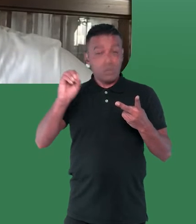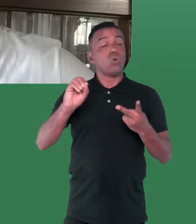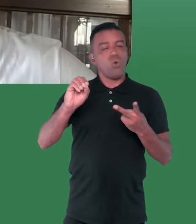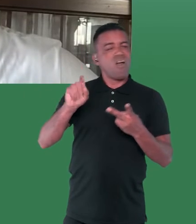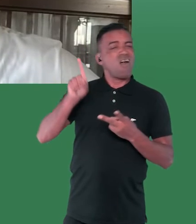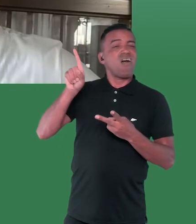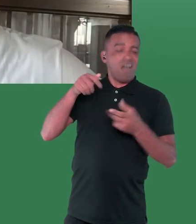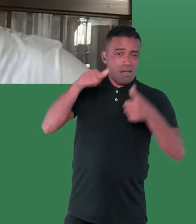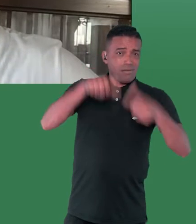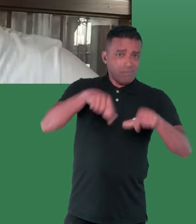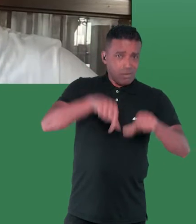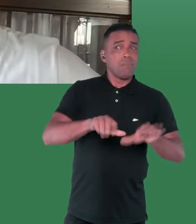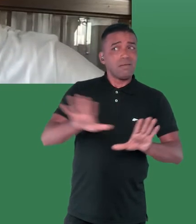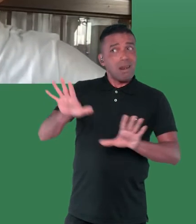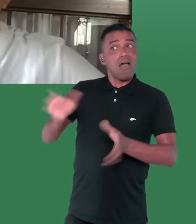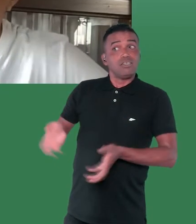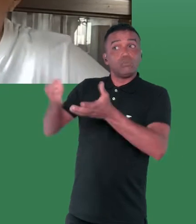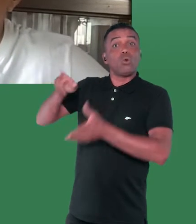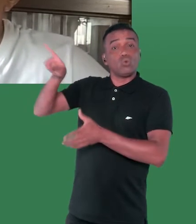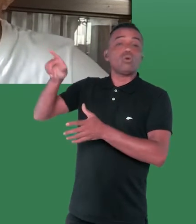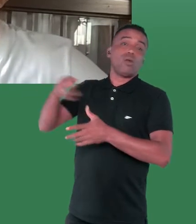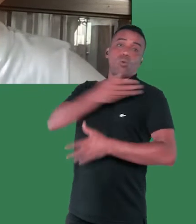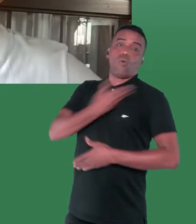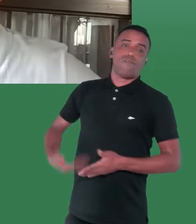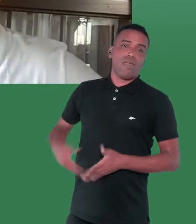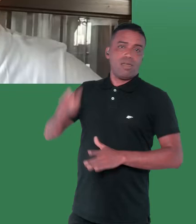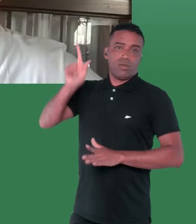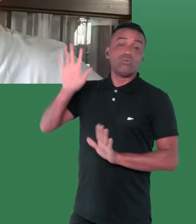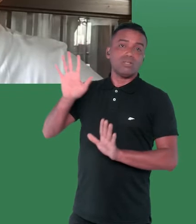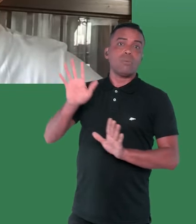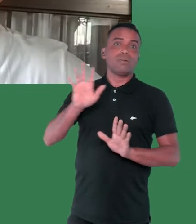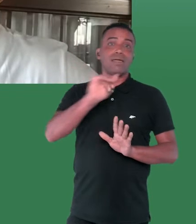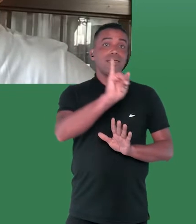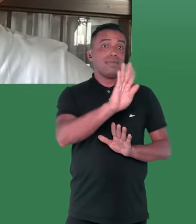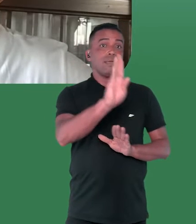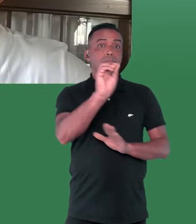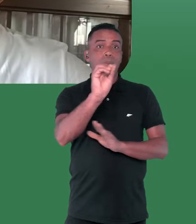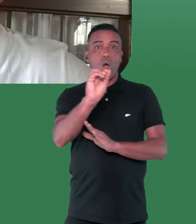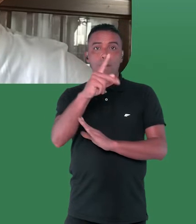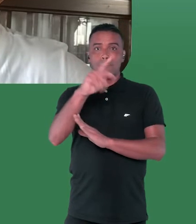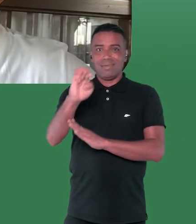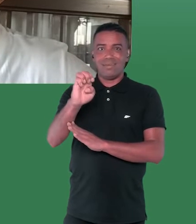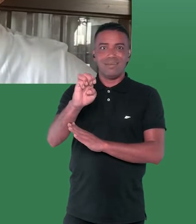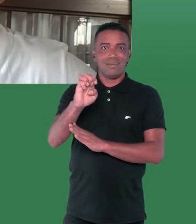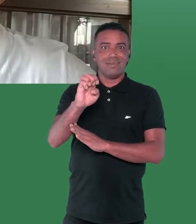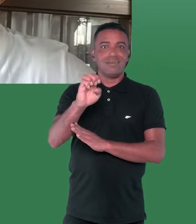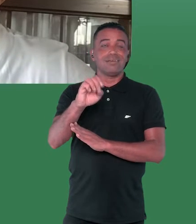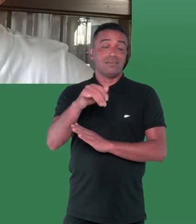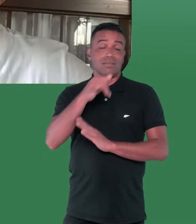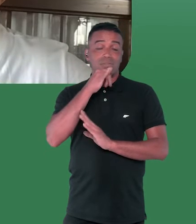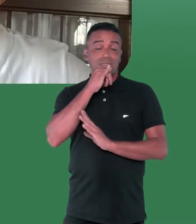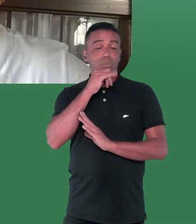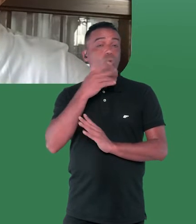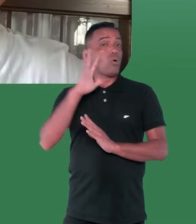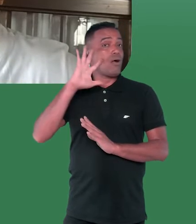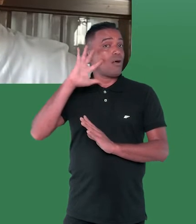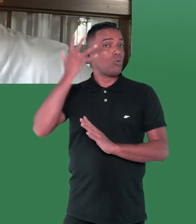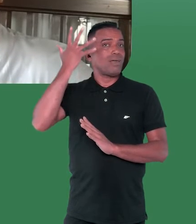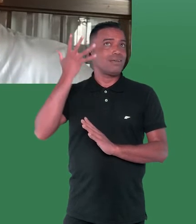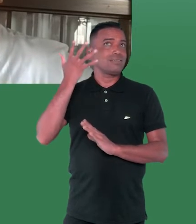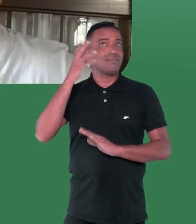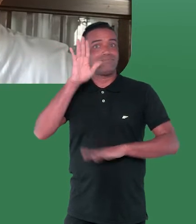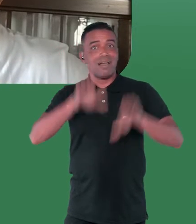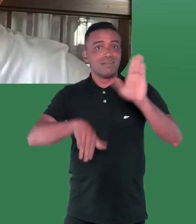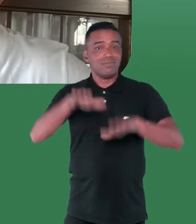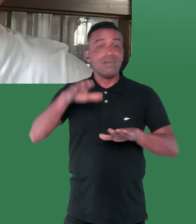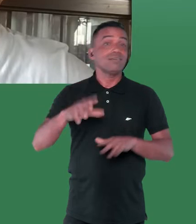tem que fazer estímulo à cultura. Eu não vou discutir, porque tem a questão do Ibope. Mas acaba que, de vez em